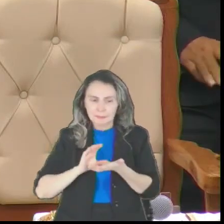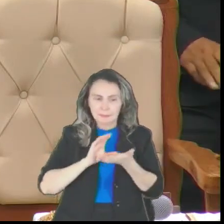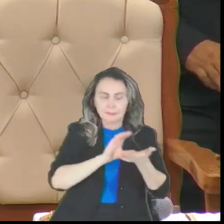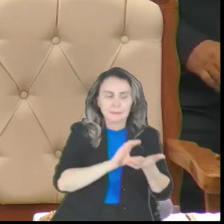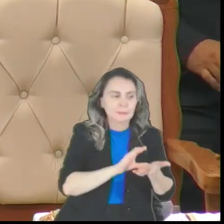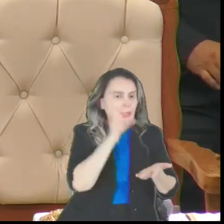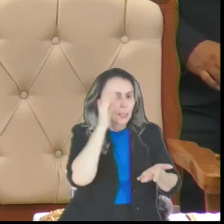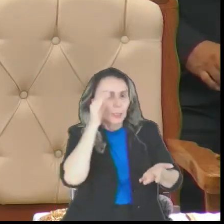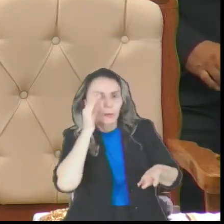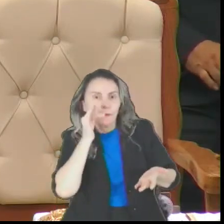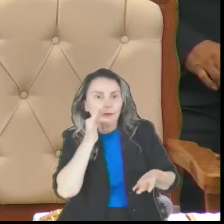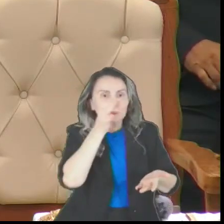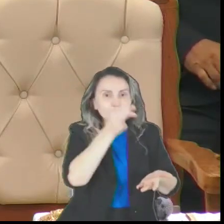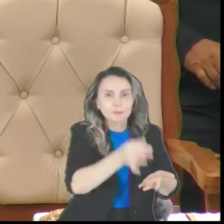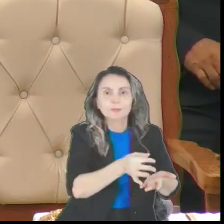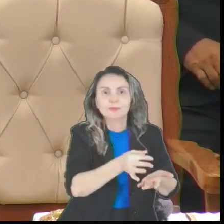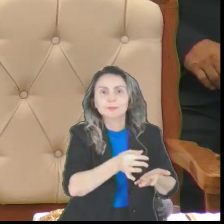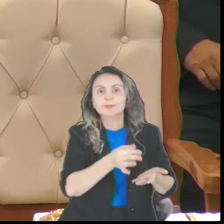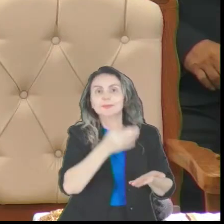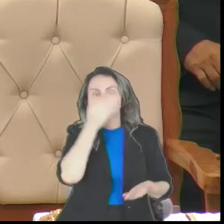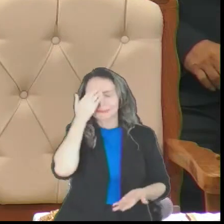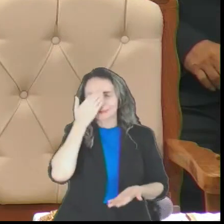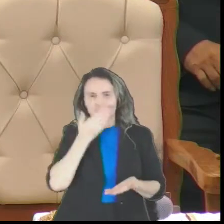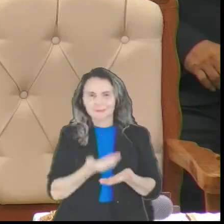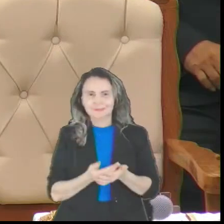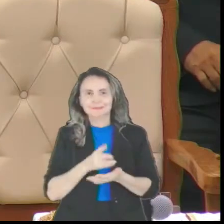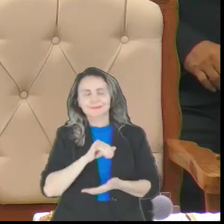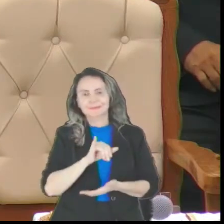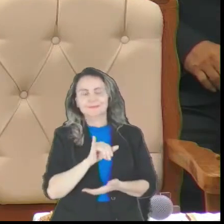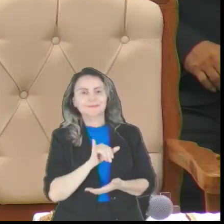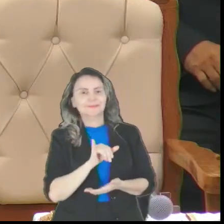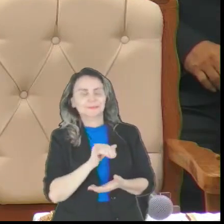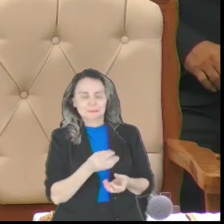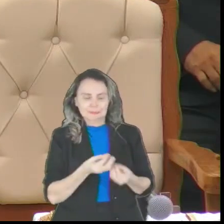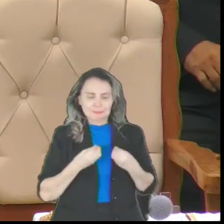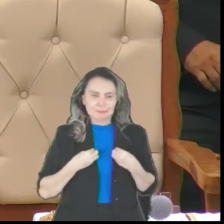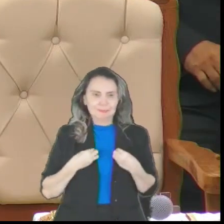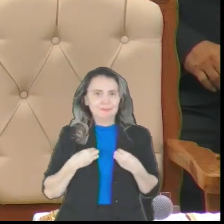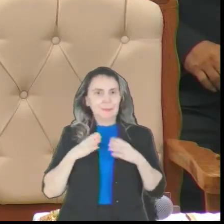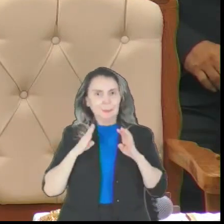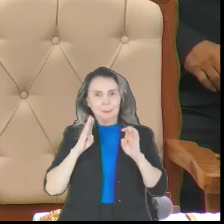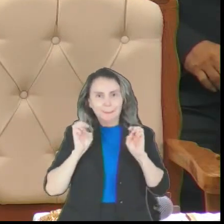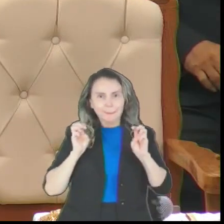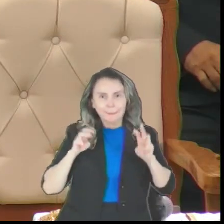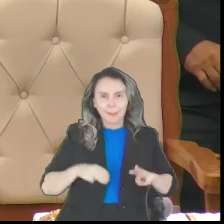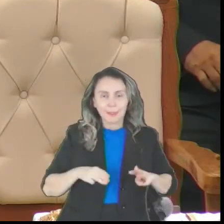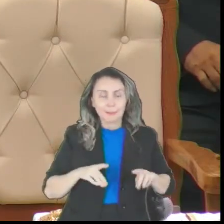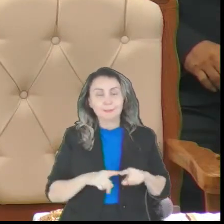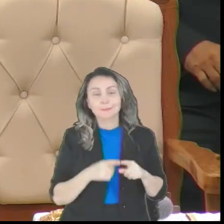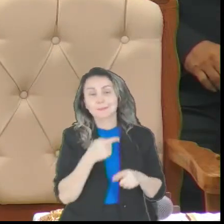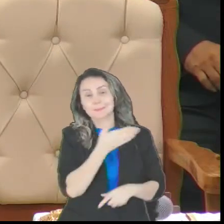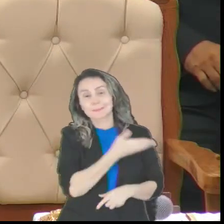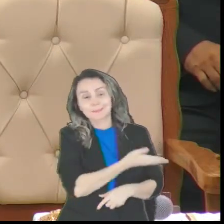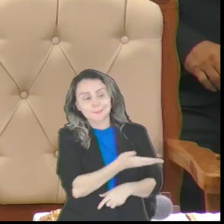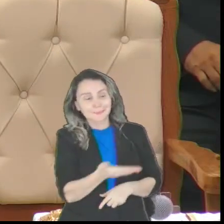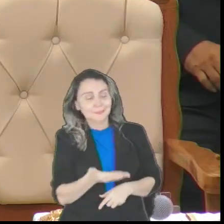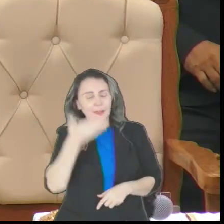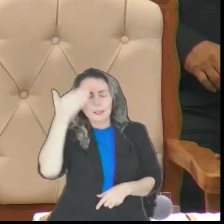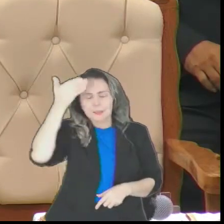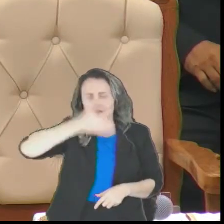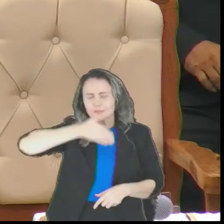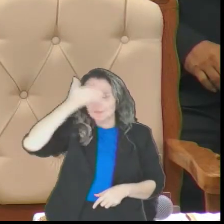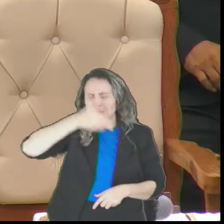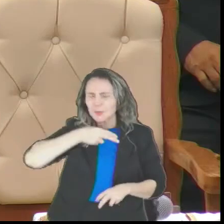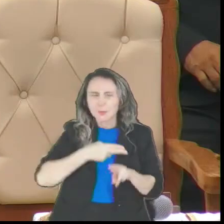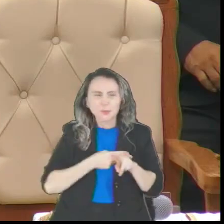prognósticos, acreditando que aquilo ali vai trazer um bem para a sua vida. São cegas, nuas.